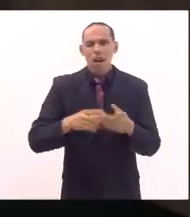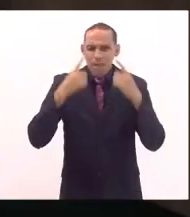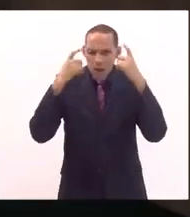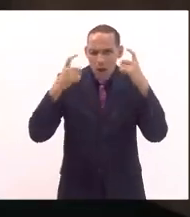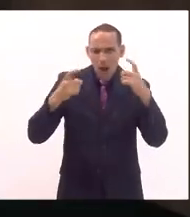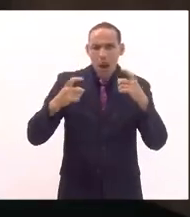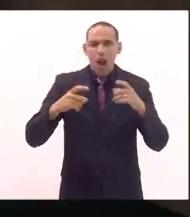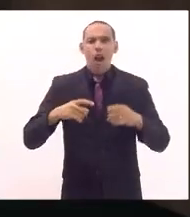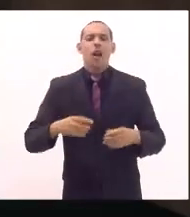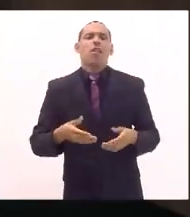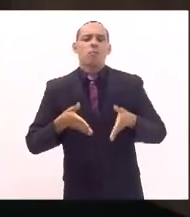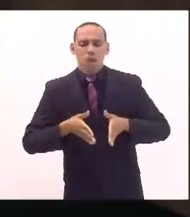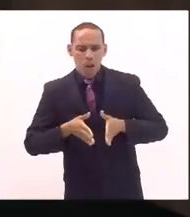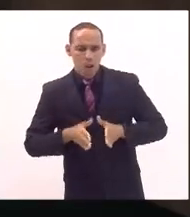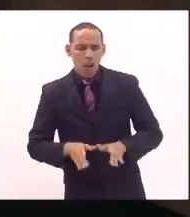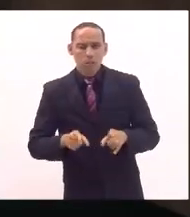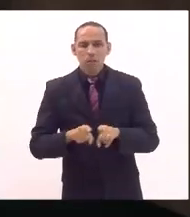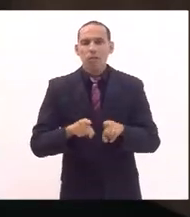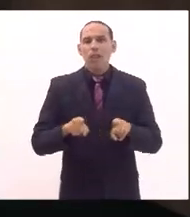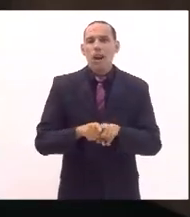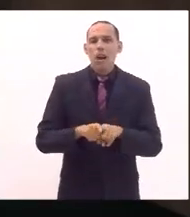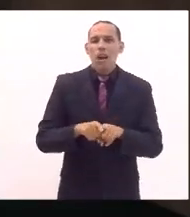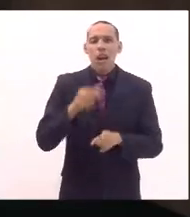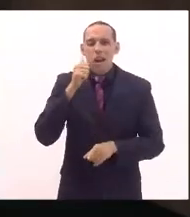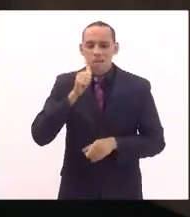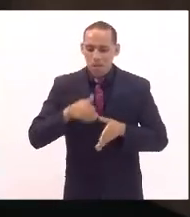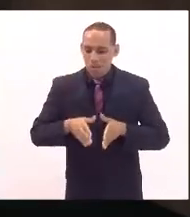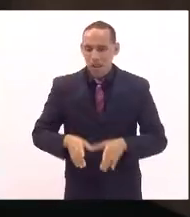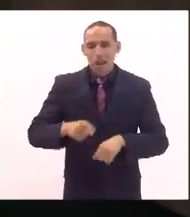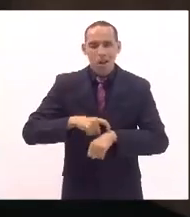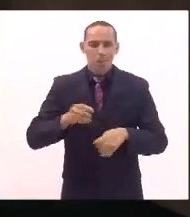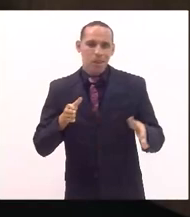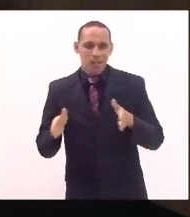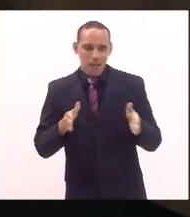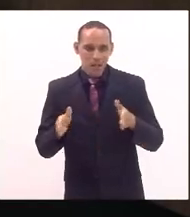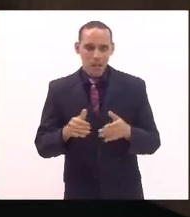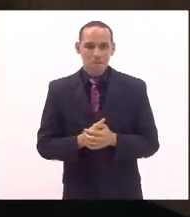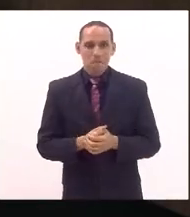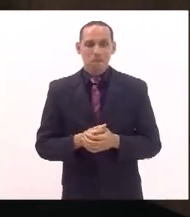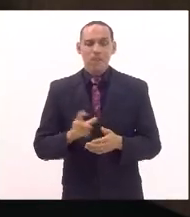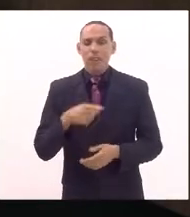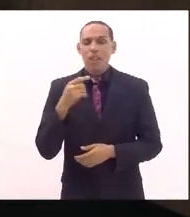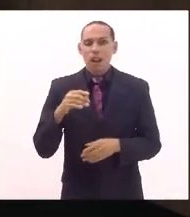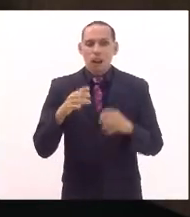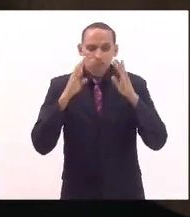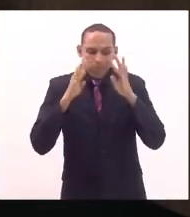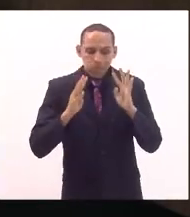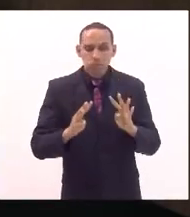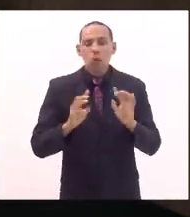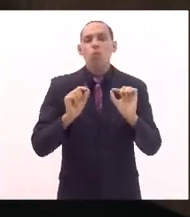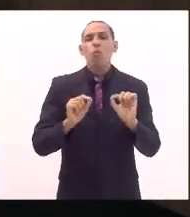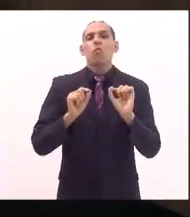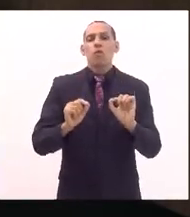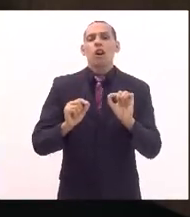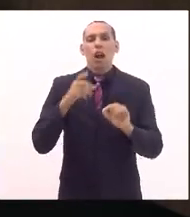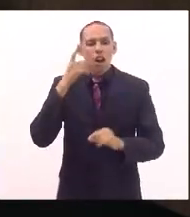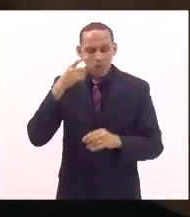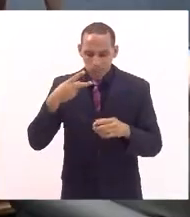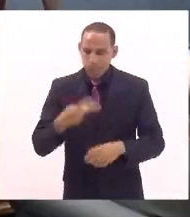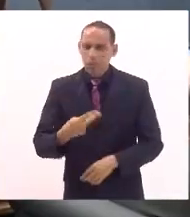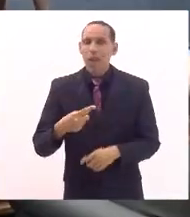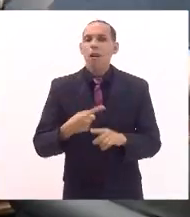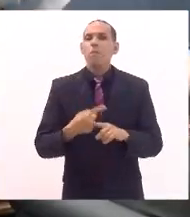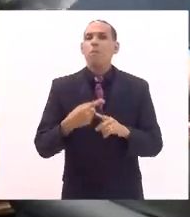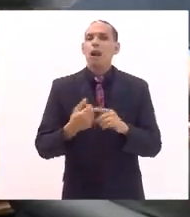materna nós chamamos a atenção dos deputados dessa casa essa frente é uma frente que vai contar com a colaboração